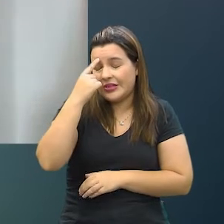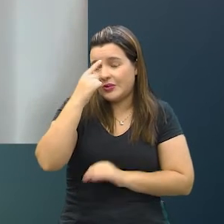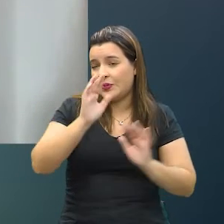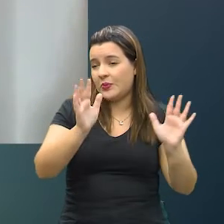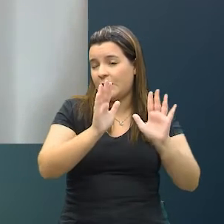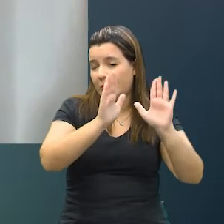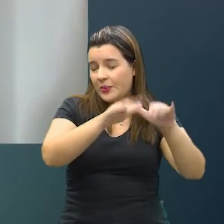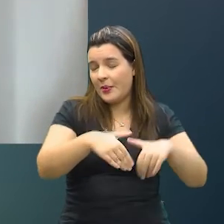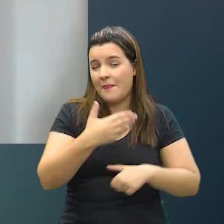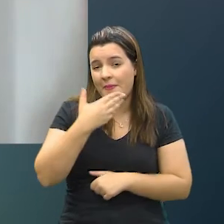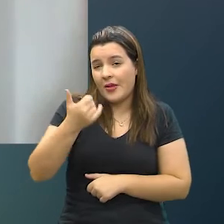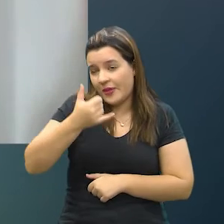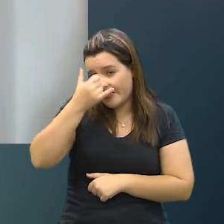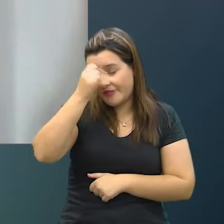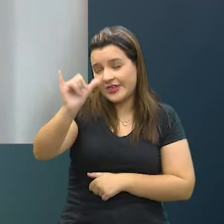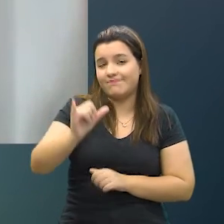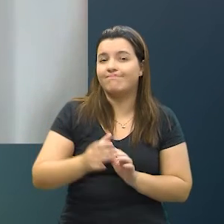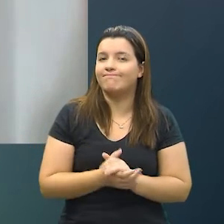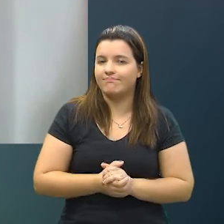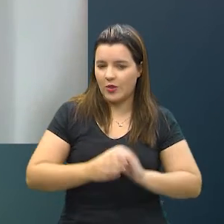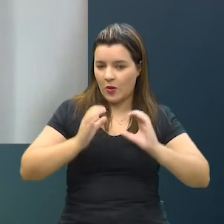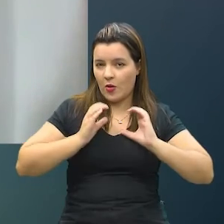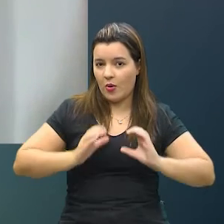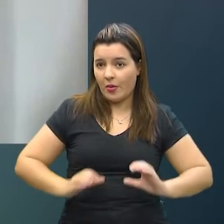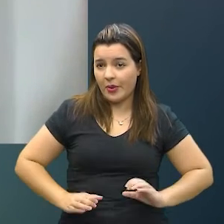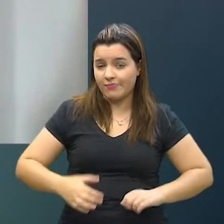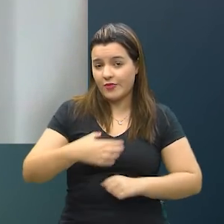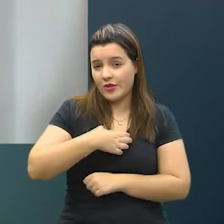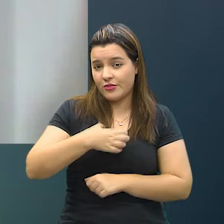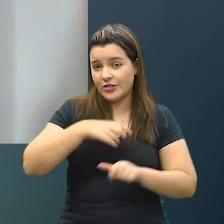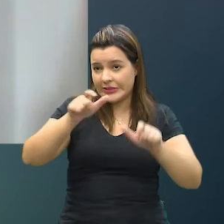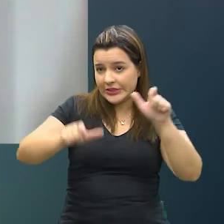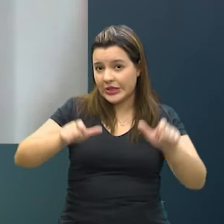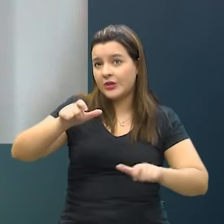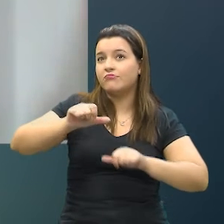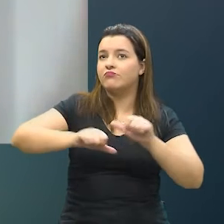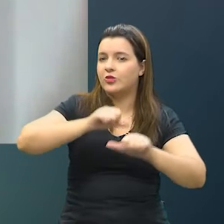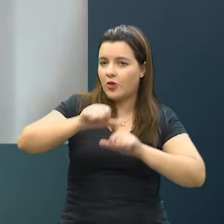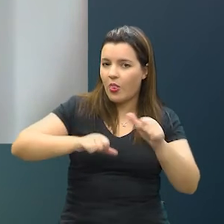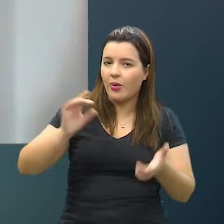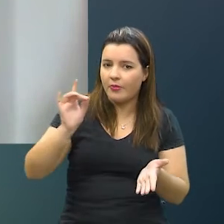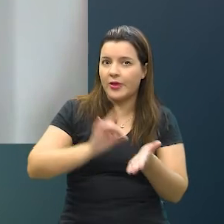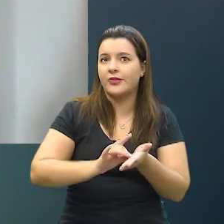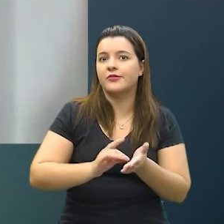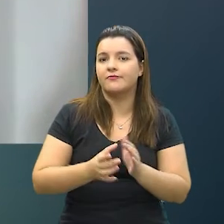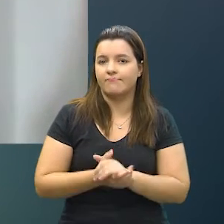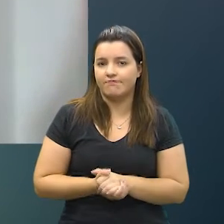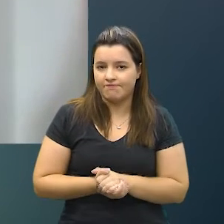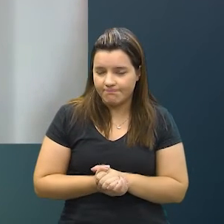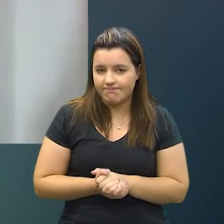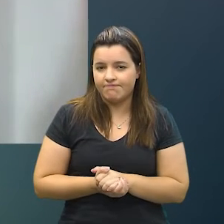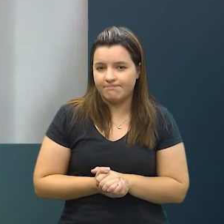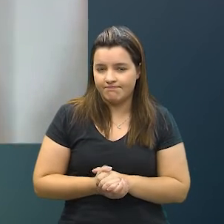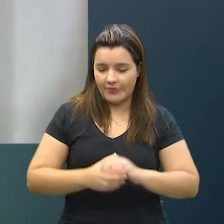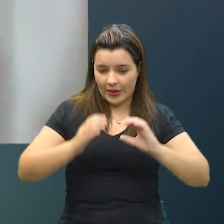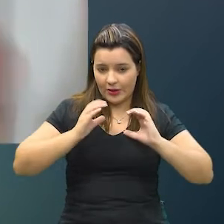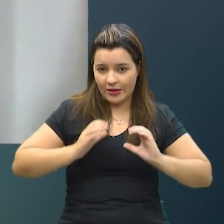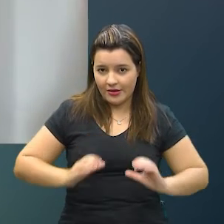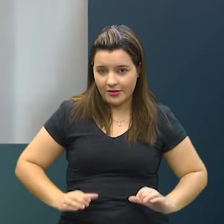duas vezes. Então, o comportamento do consumidor mudou bastante. Então, o consumidor hoje ele ter